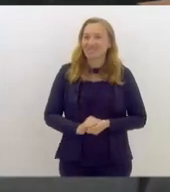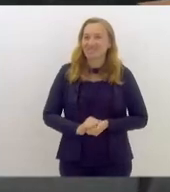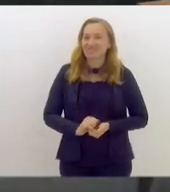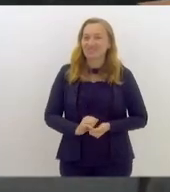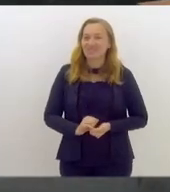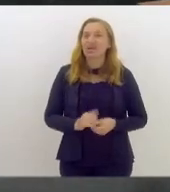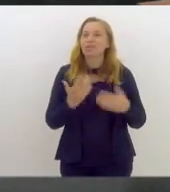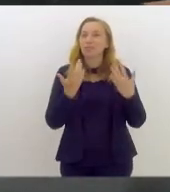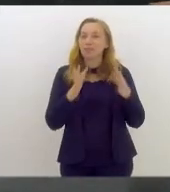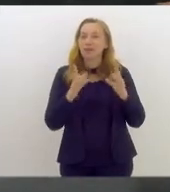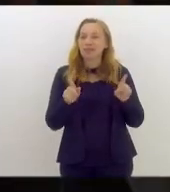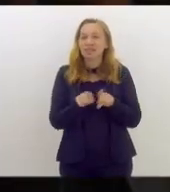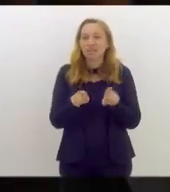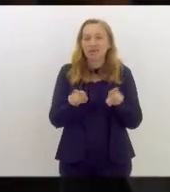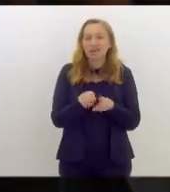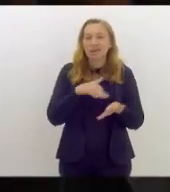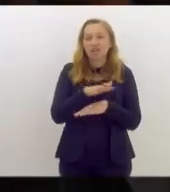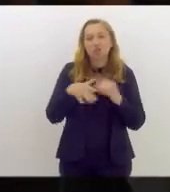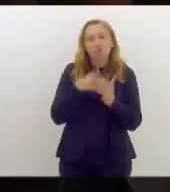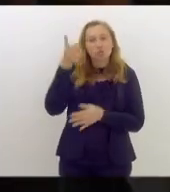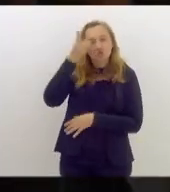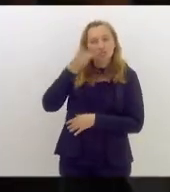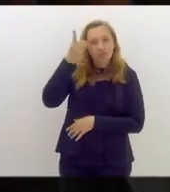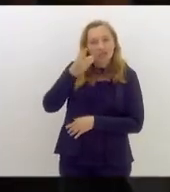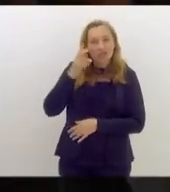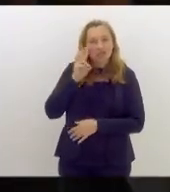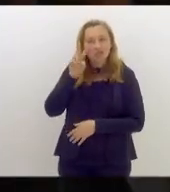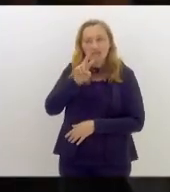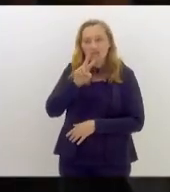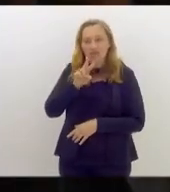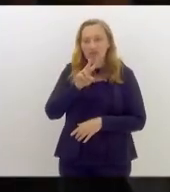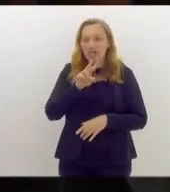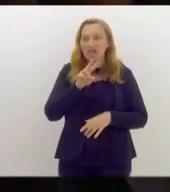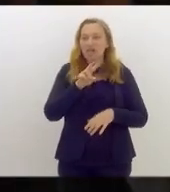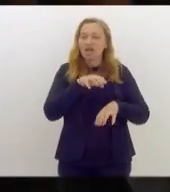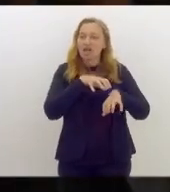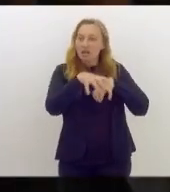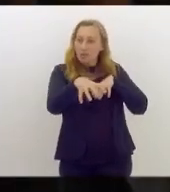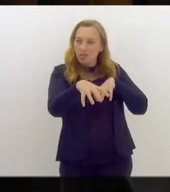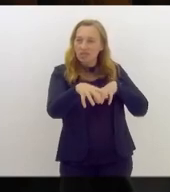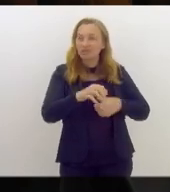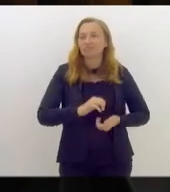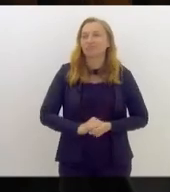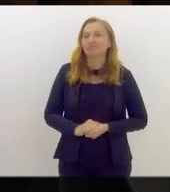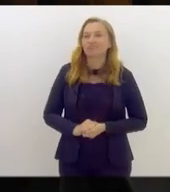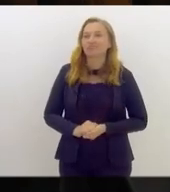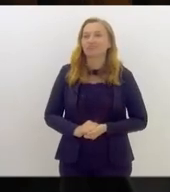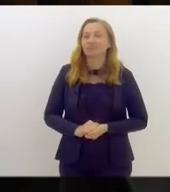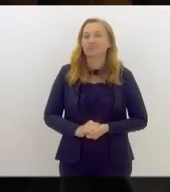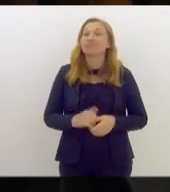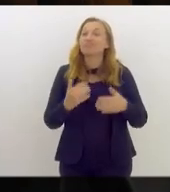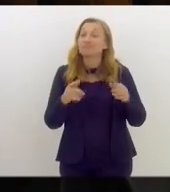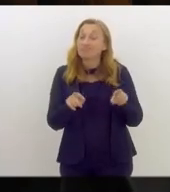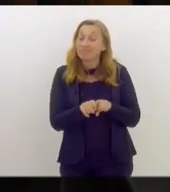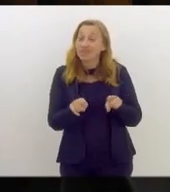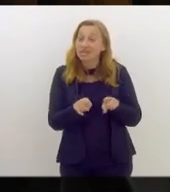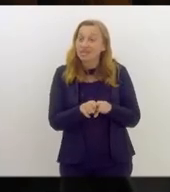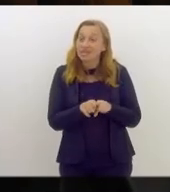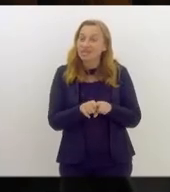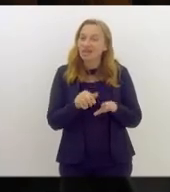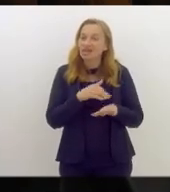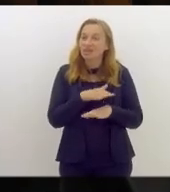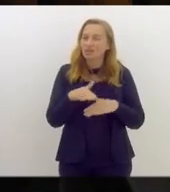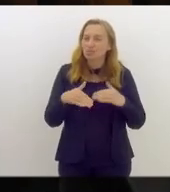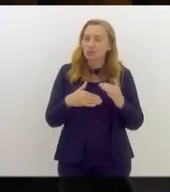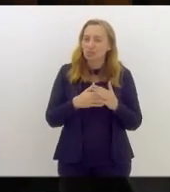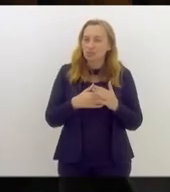queria cumprimentar a senhora e senhores deputados que nos assistem de forma remota cumprimentar senhoras e